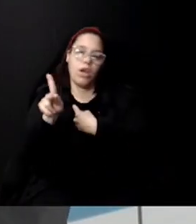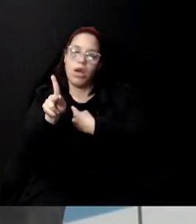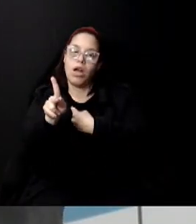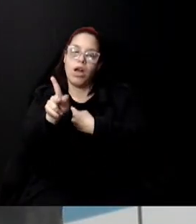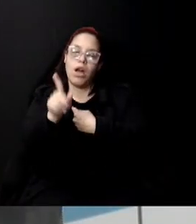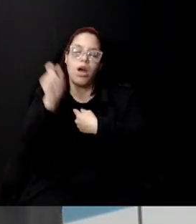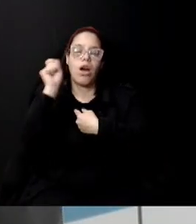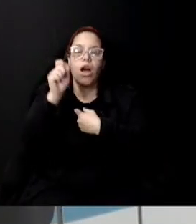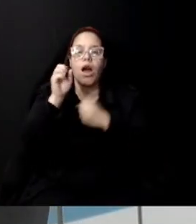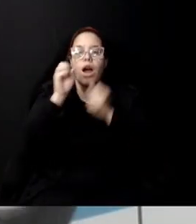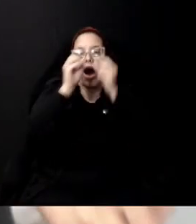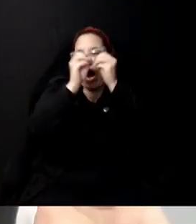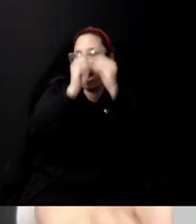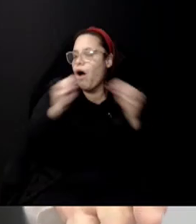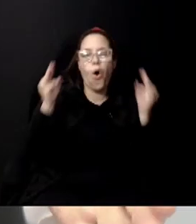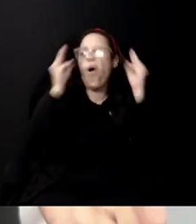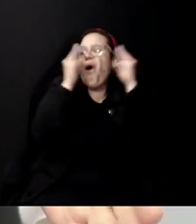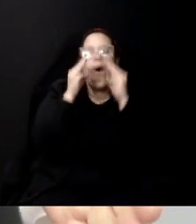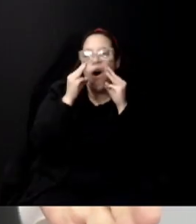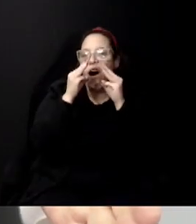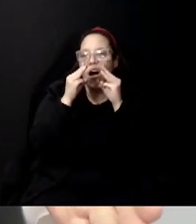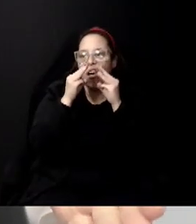está sendo